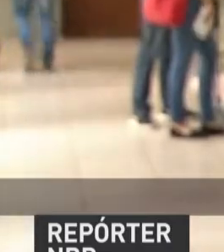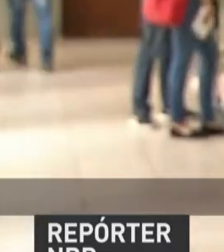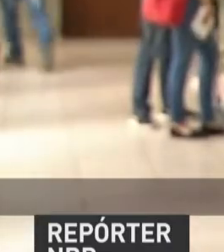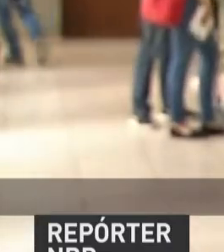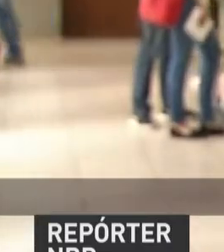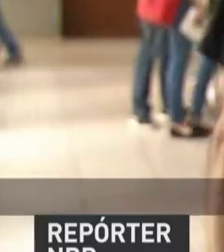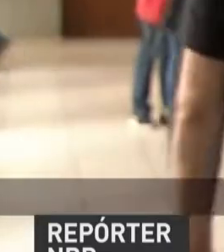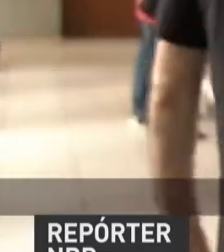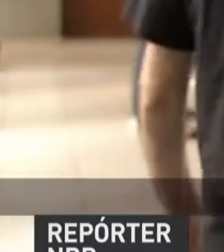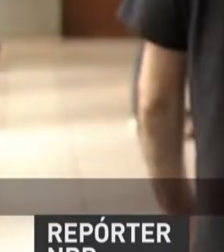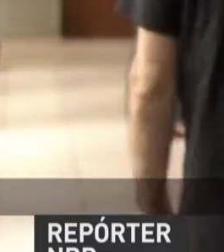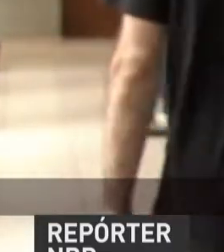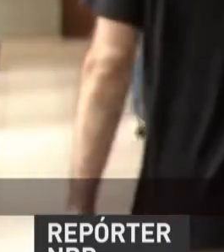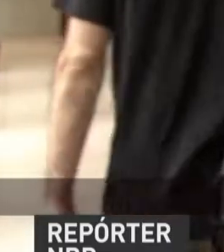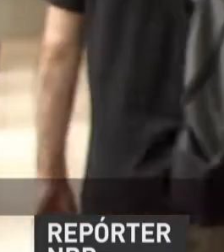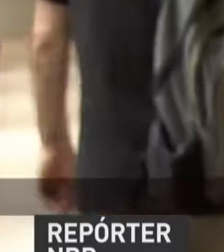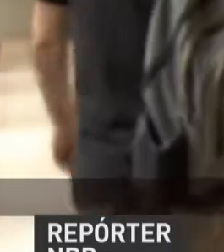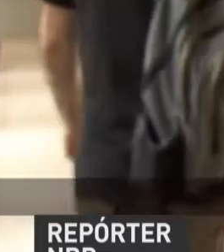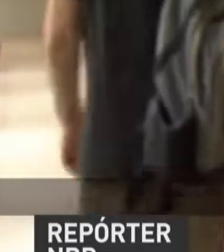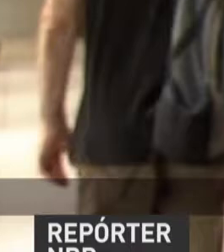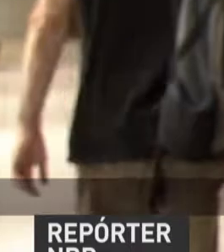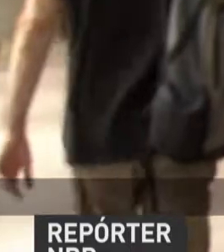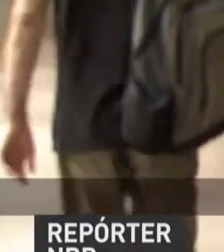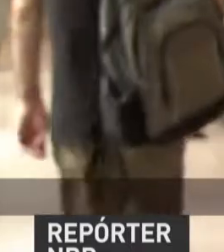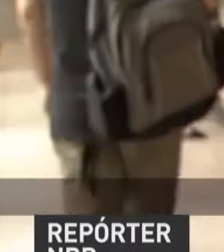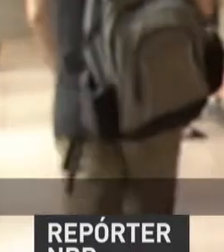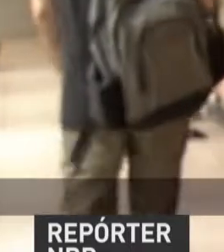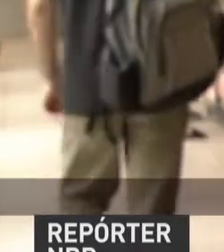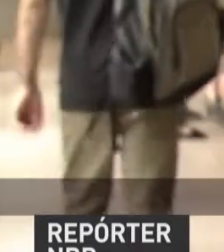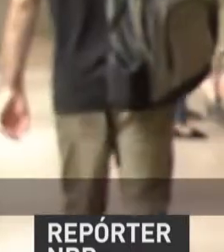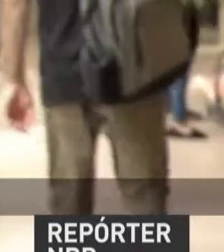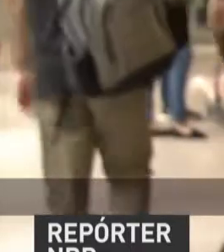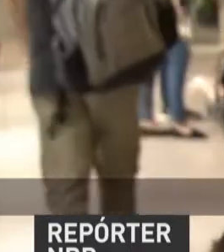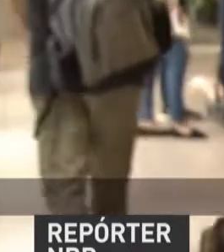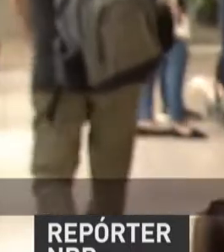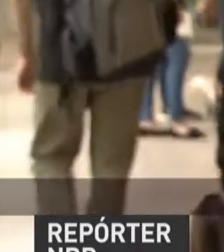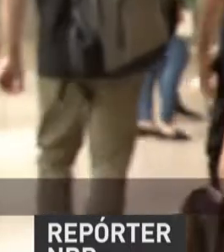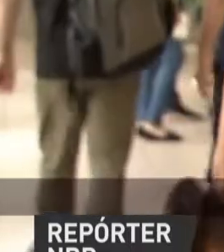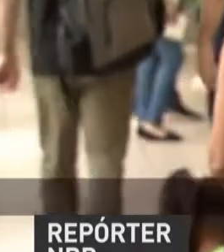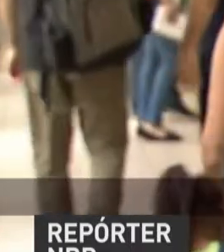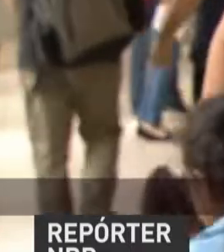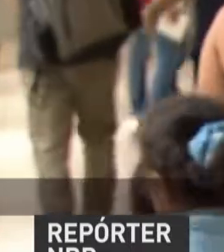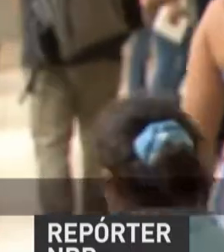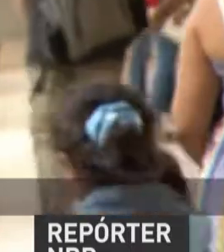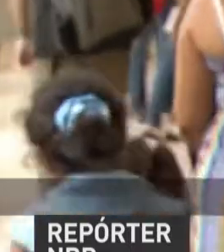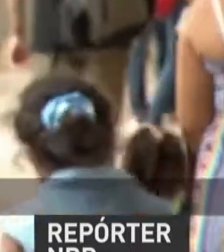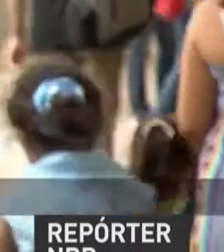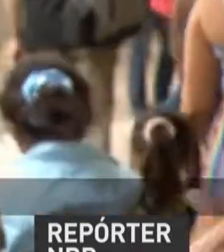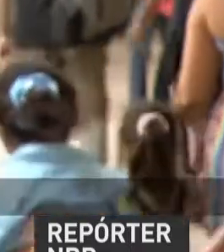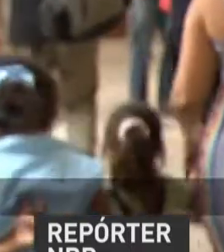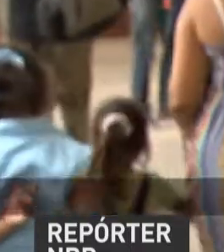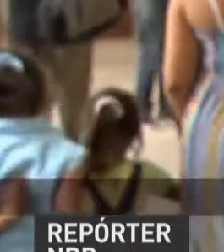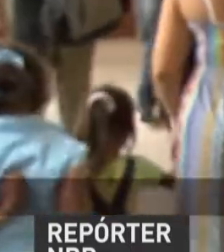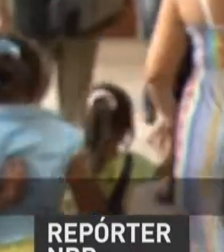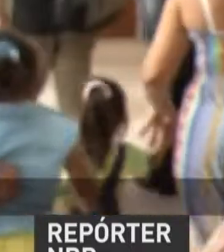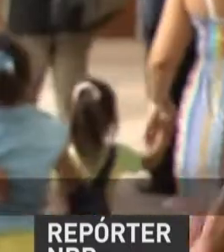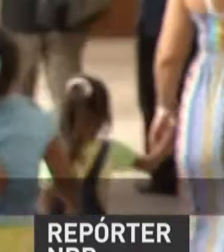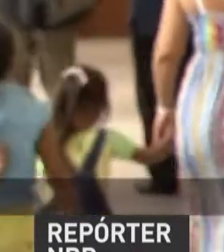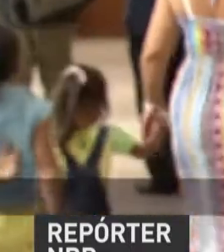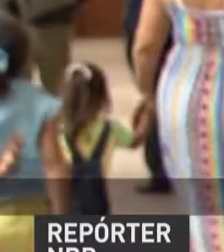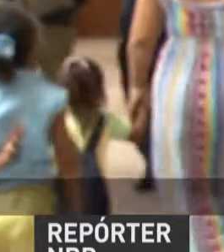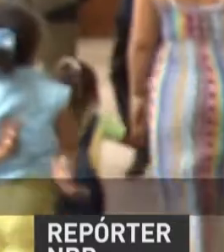a pessoa venezolana de tenda na mão para ela e para aquelas 60 ano com com força para